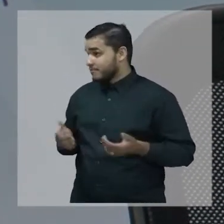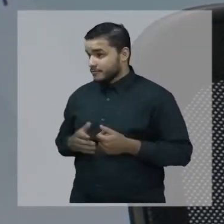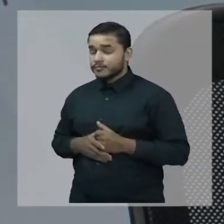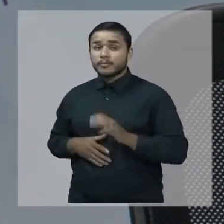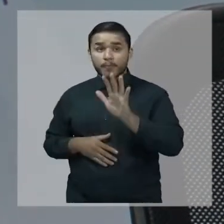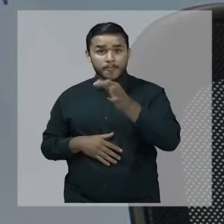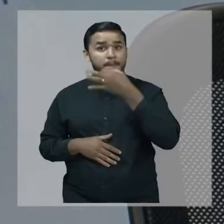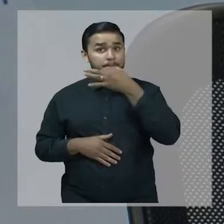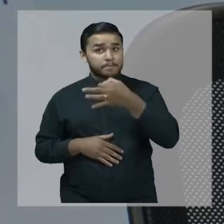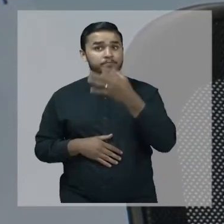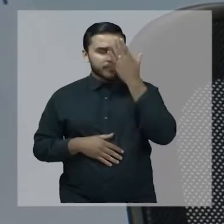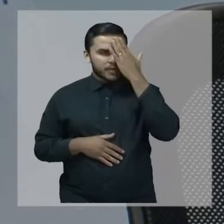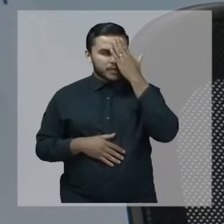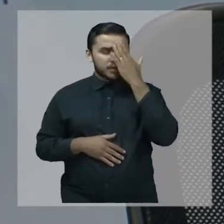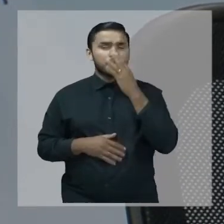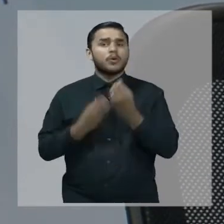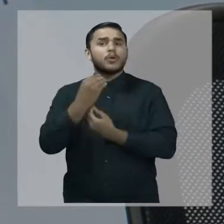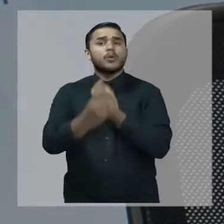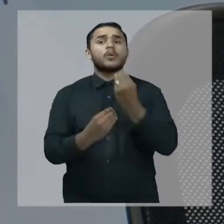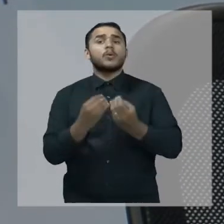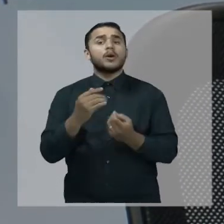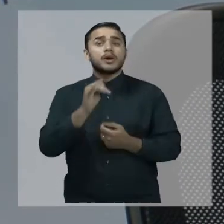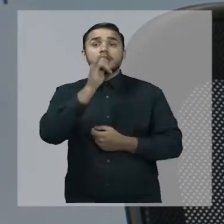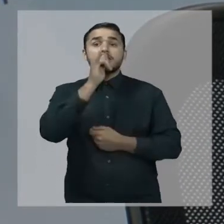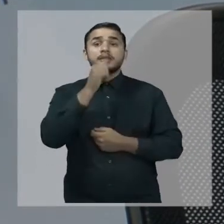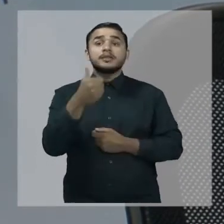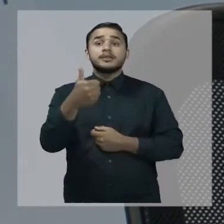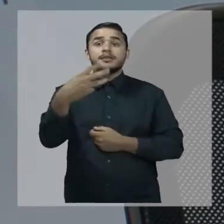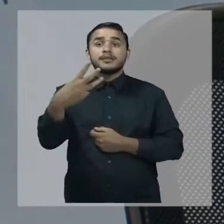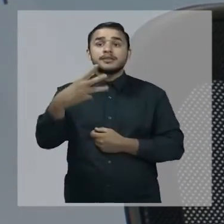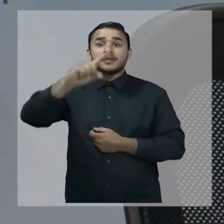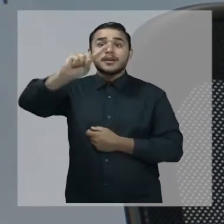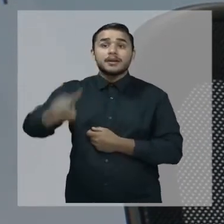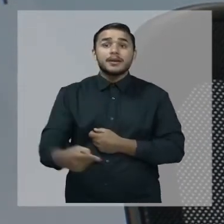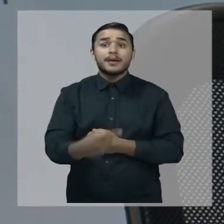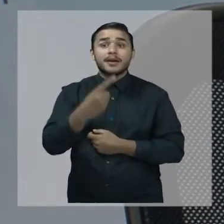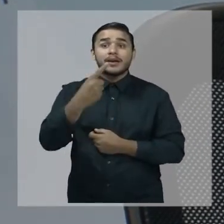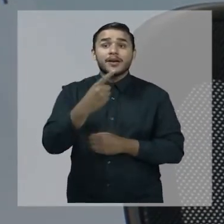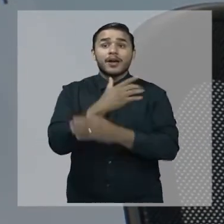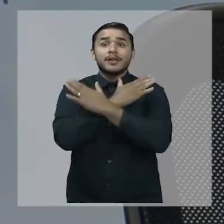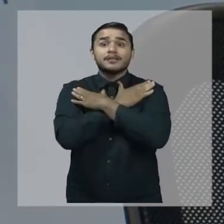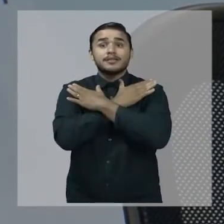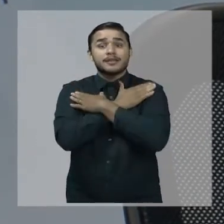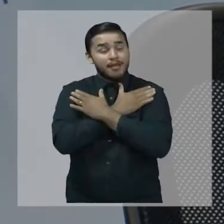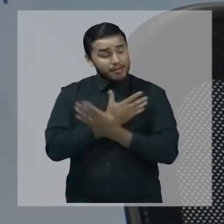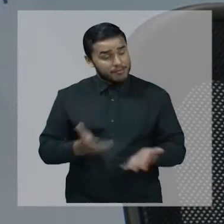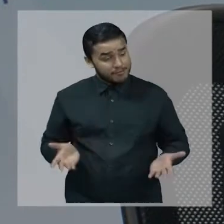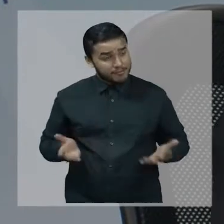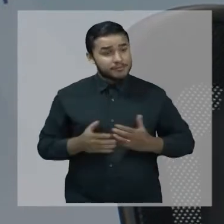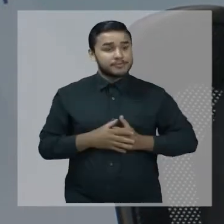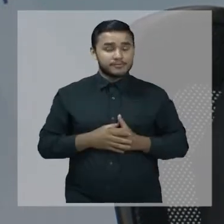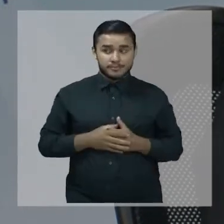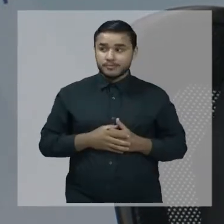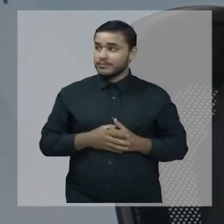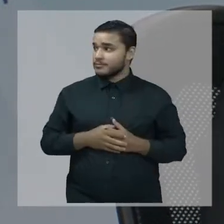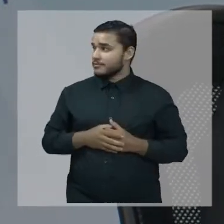Arnaldo, é a causa de você ter... O custo disso são 13 milhões de pessoas